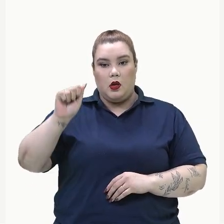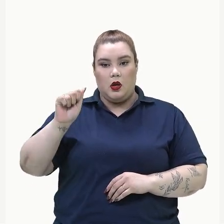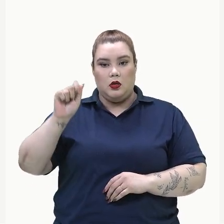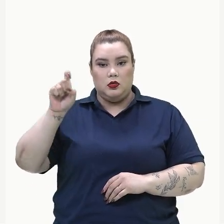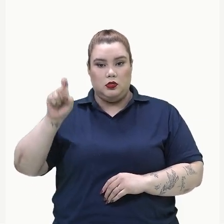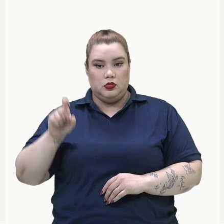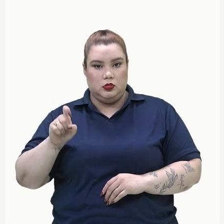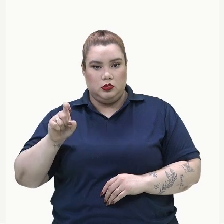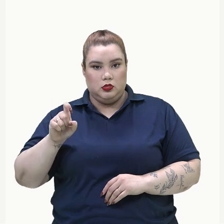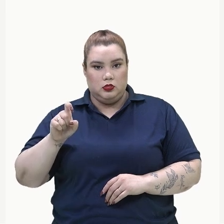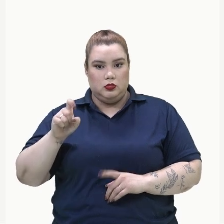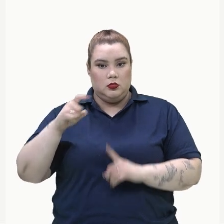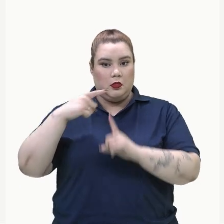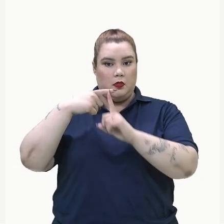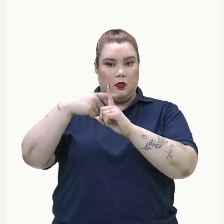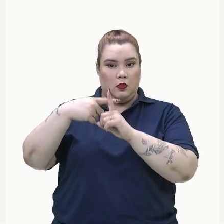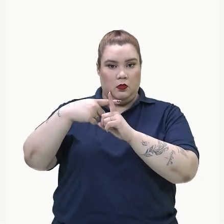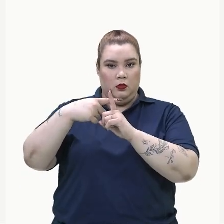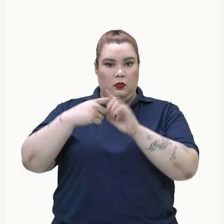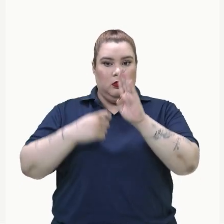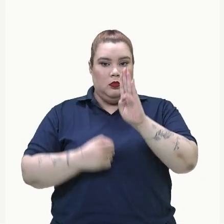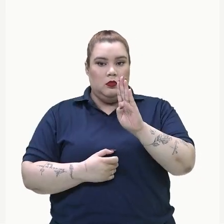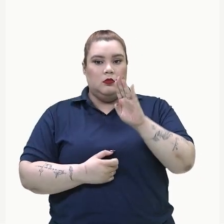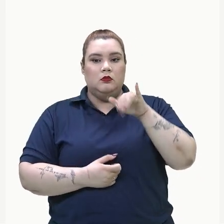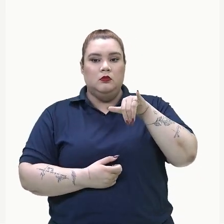ax mais by